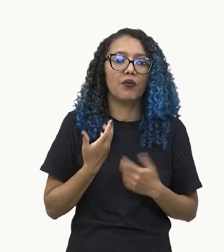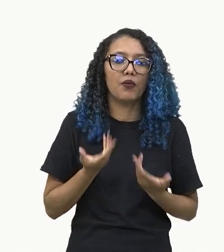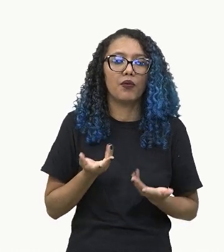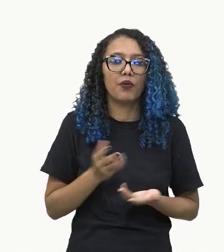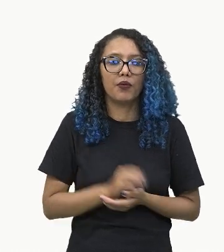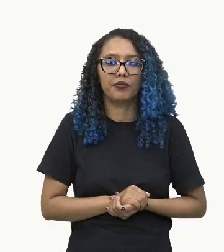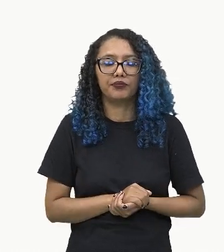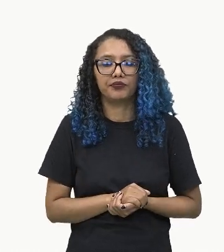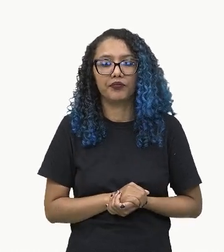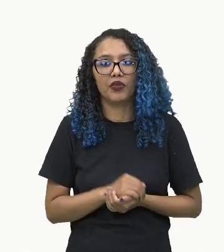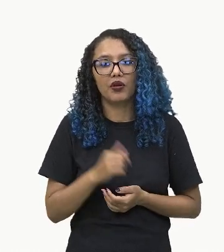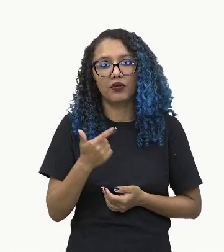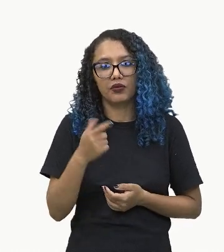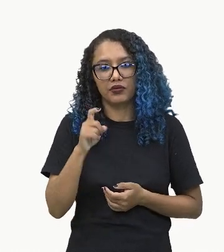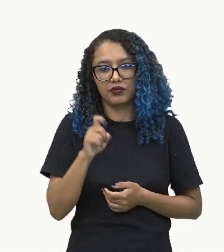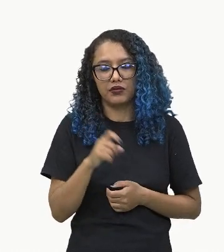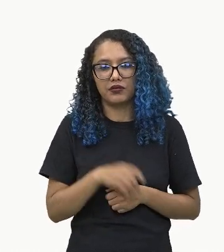2x.